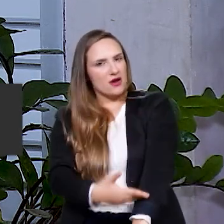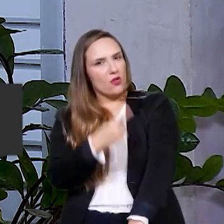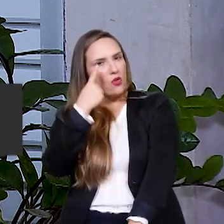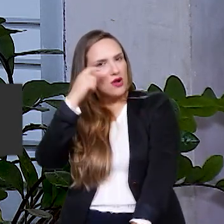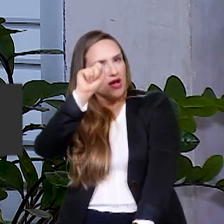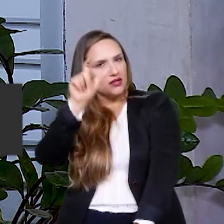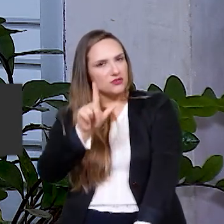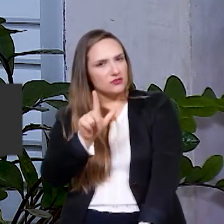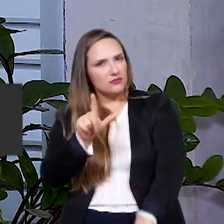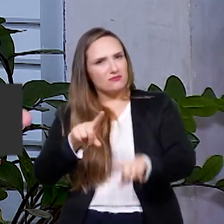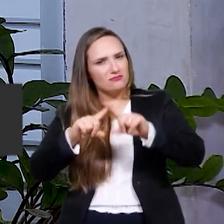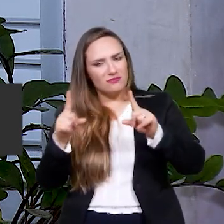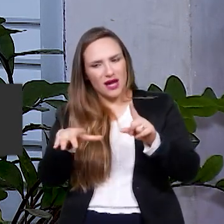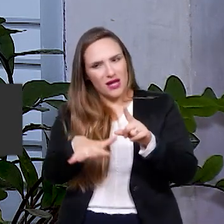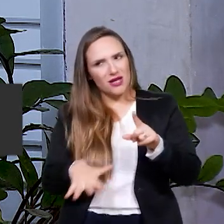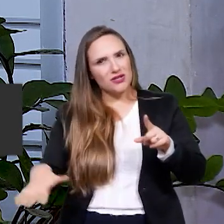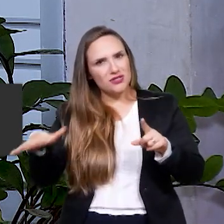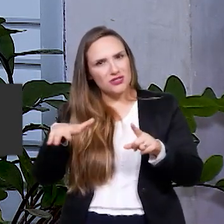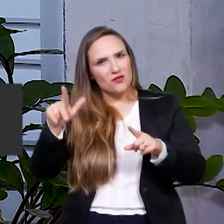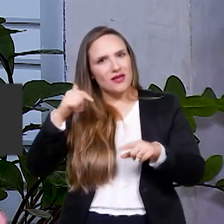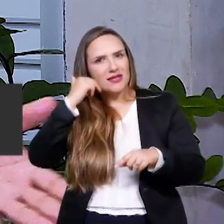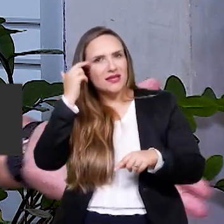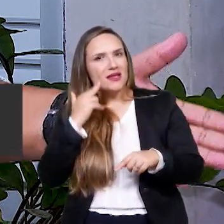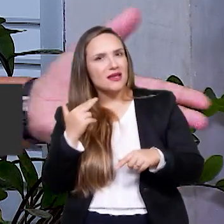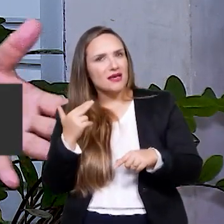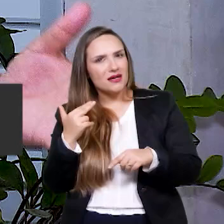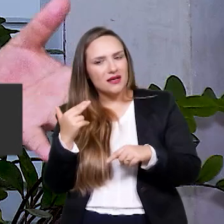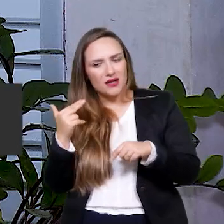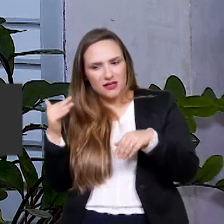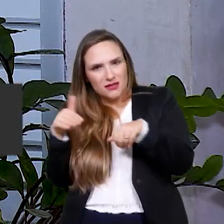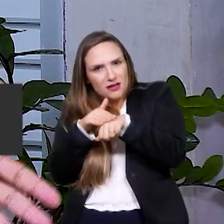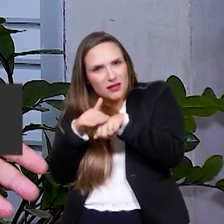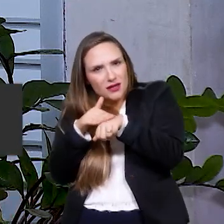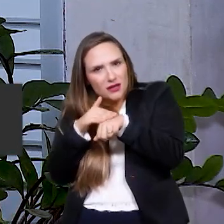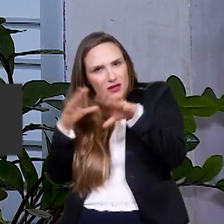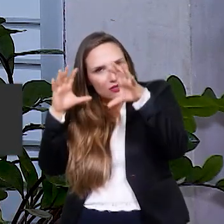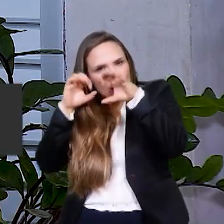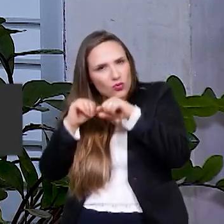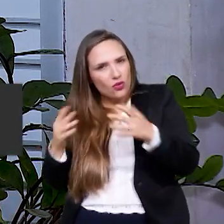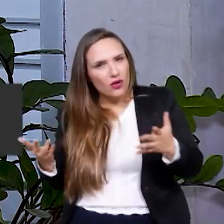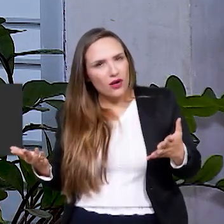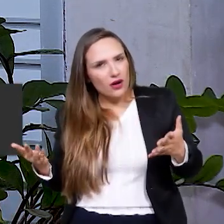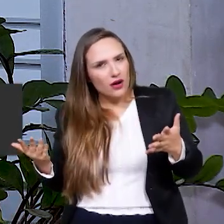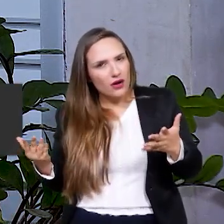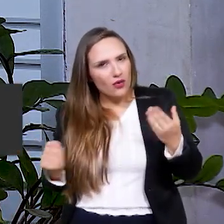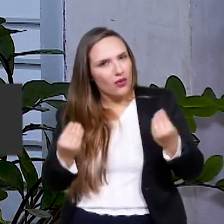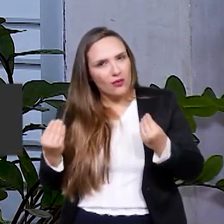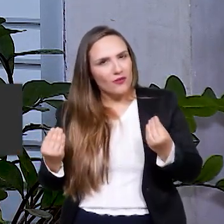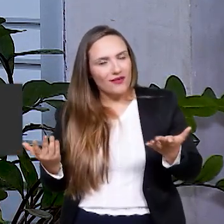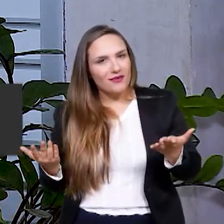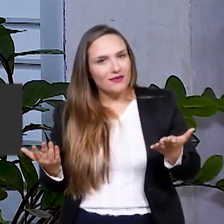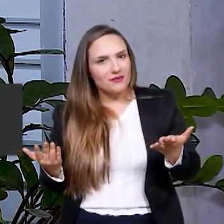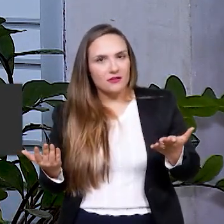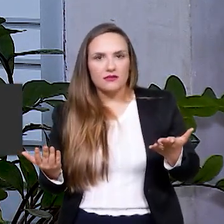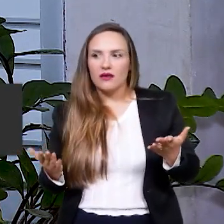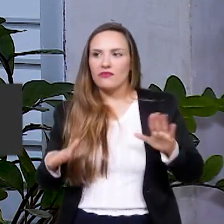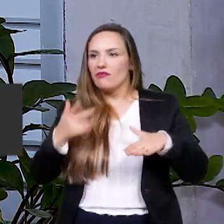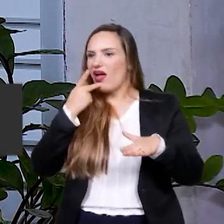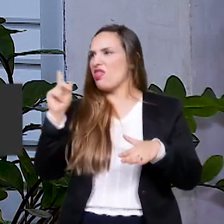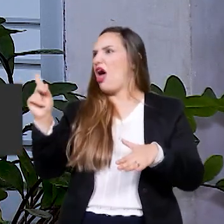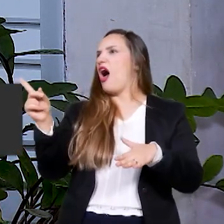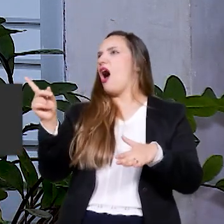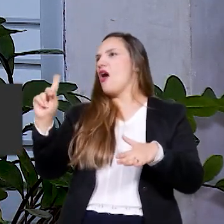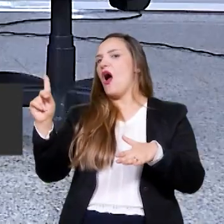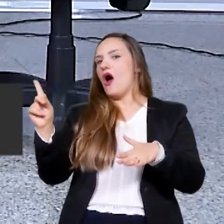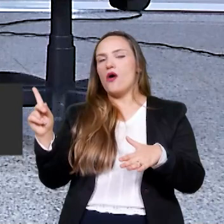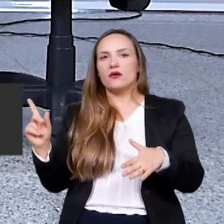viveu numa região que a maioria das pessoas são pardas, são negras, são morenos, no mínimo. No mínimo. Então, é negar,